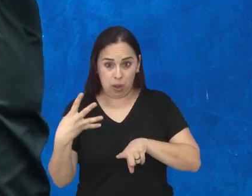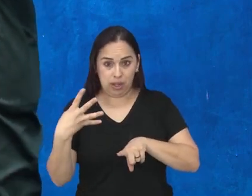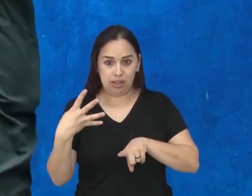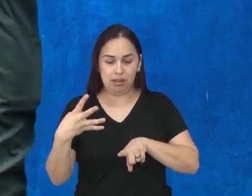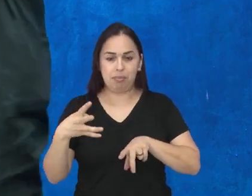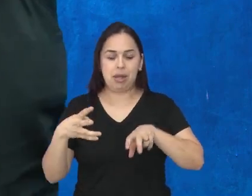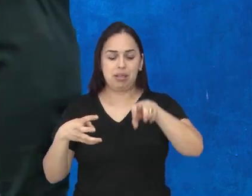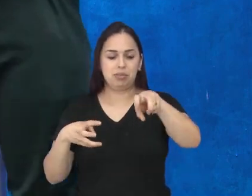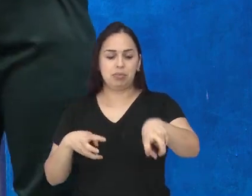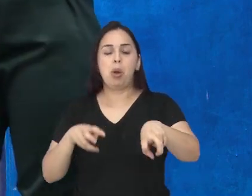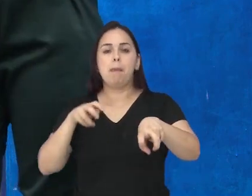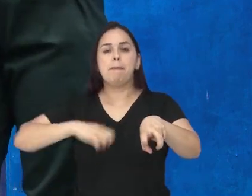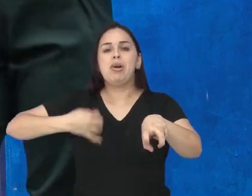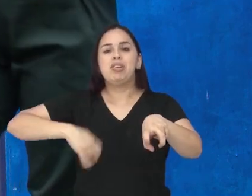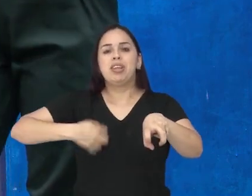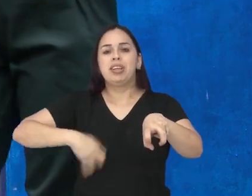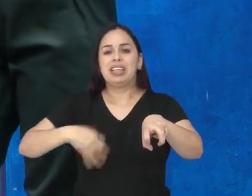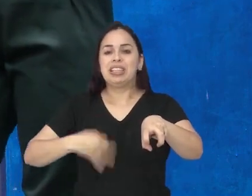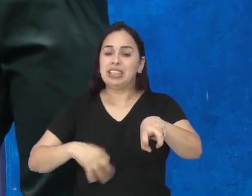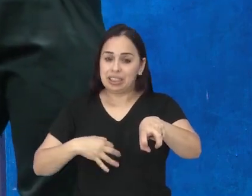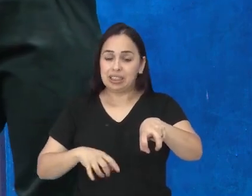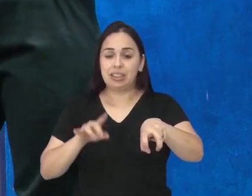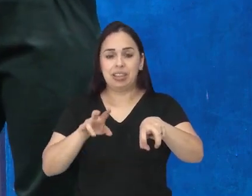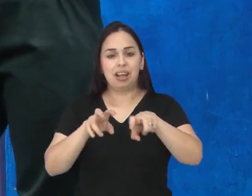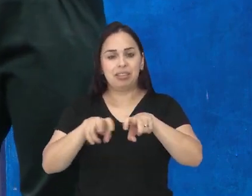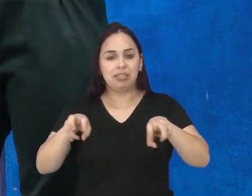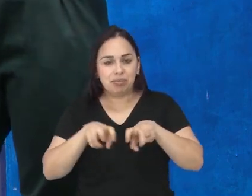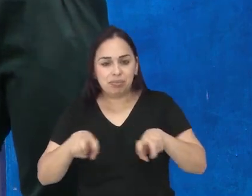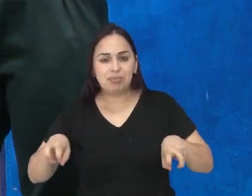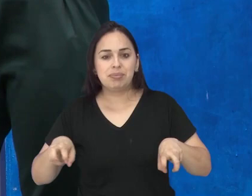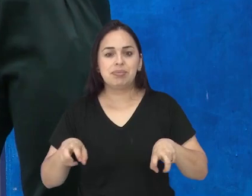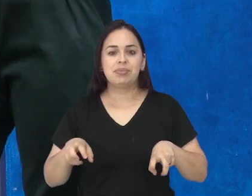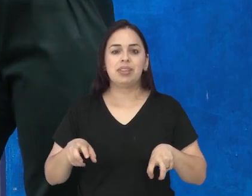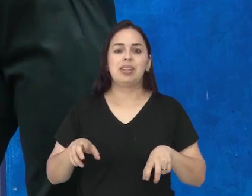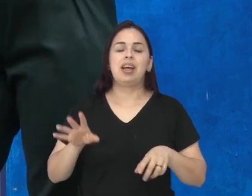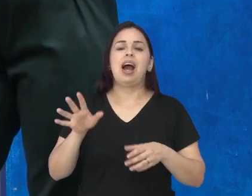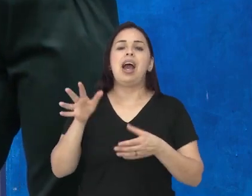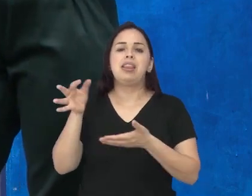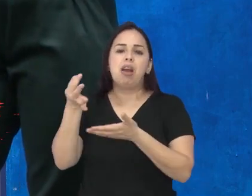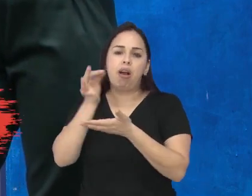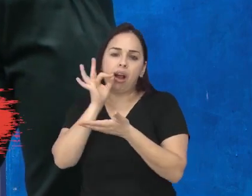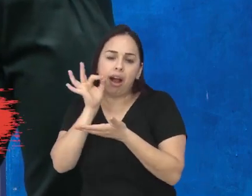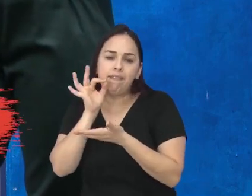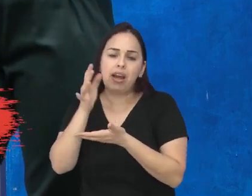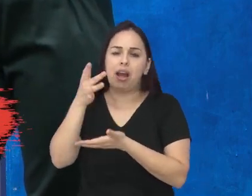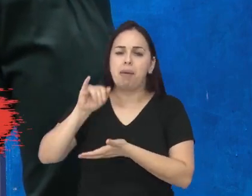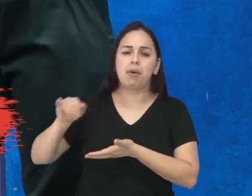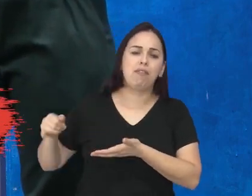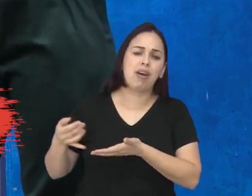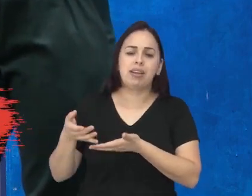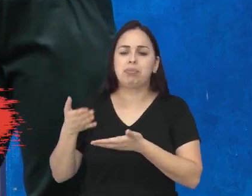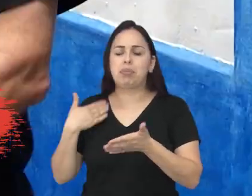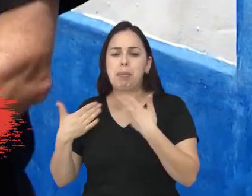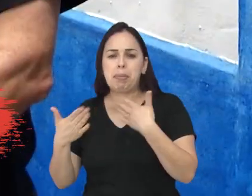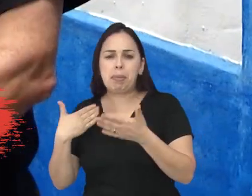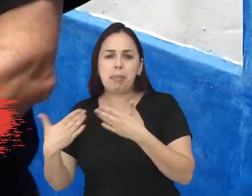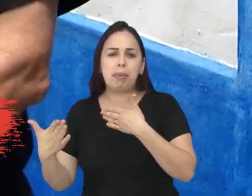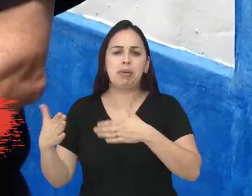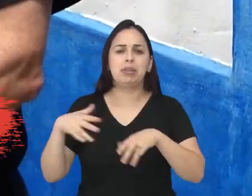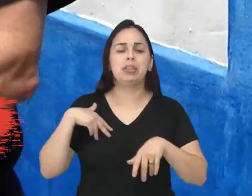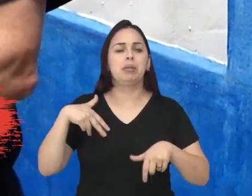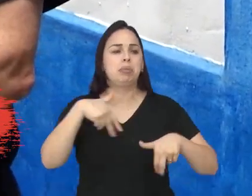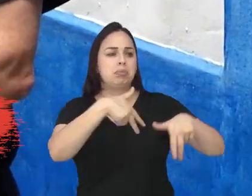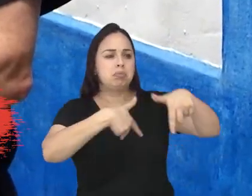músico, né, que toca, e aí acontece esses sons na capela também. Daí o café abre, serve um cafezinho, o pessoal conhece